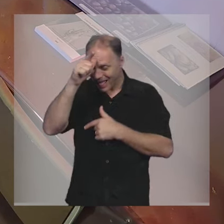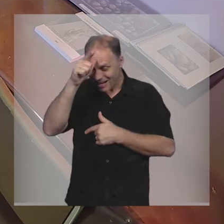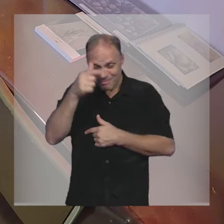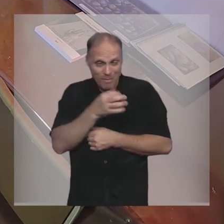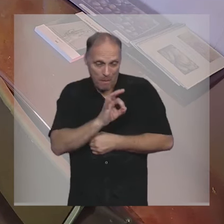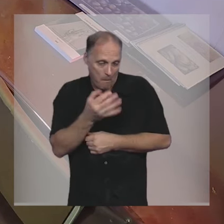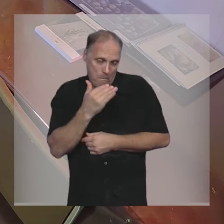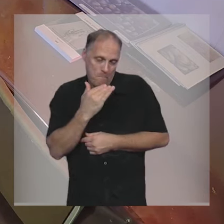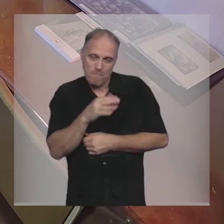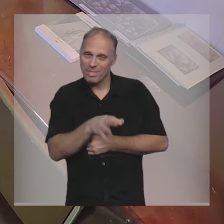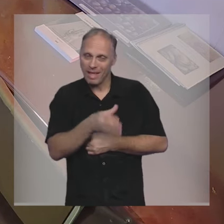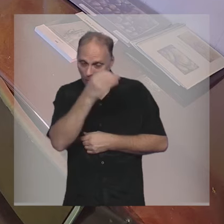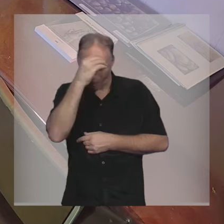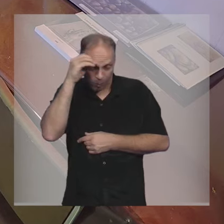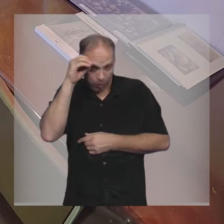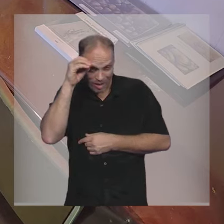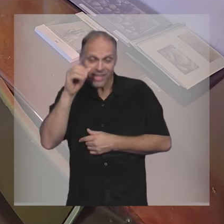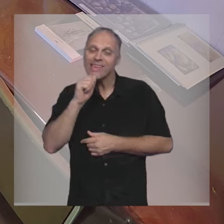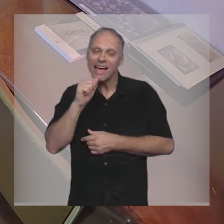desde